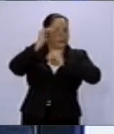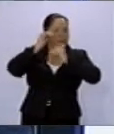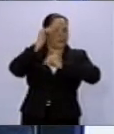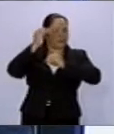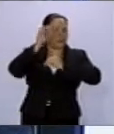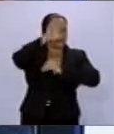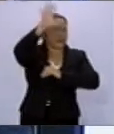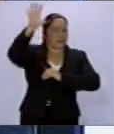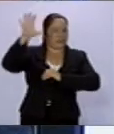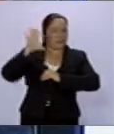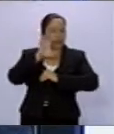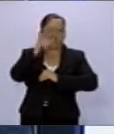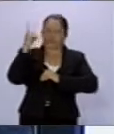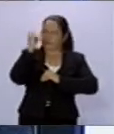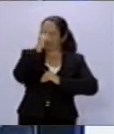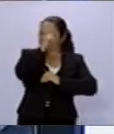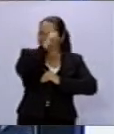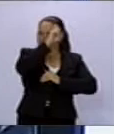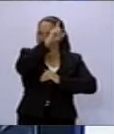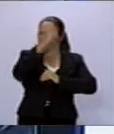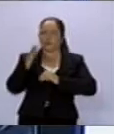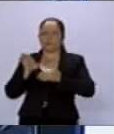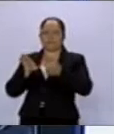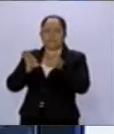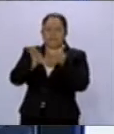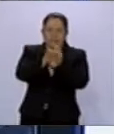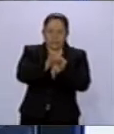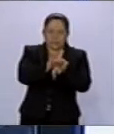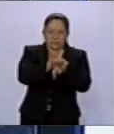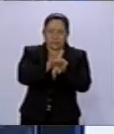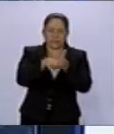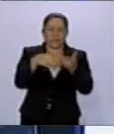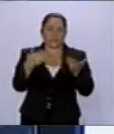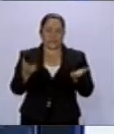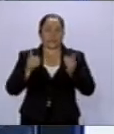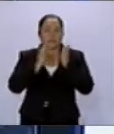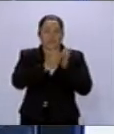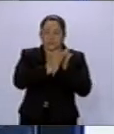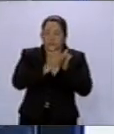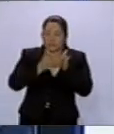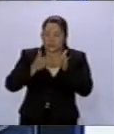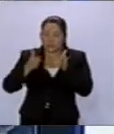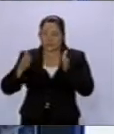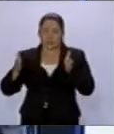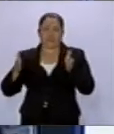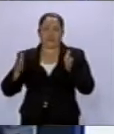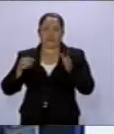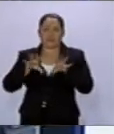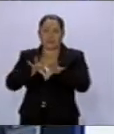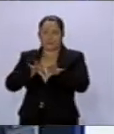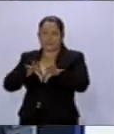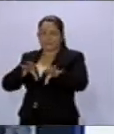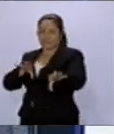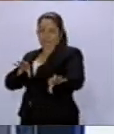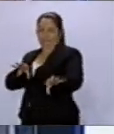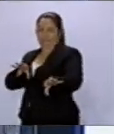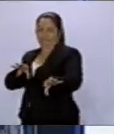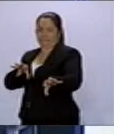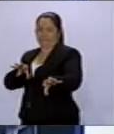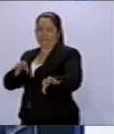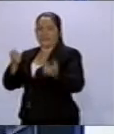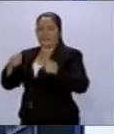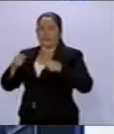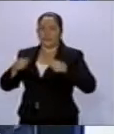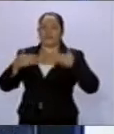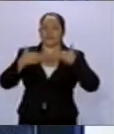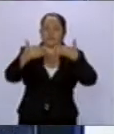por conta do acirramento do debate das condições foram peculiares a esse processo as entidades médicas se ausentaram da do comparecimento dessa portaria instituída